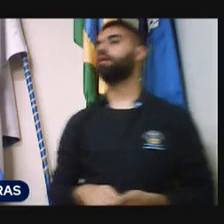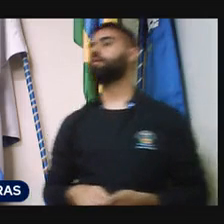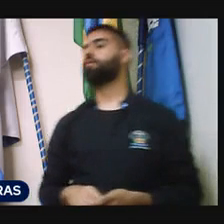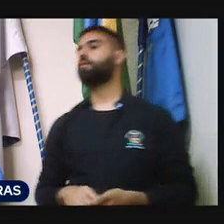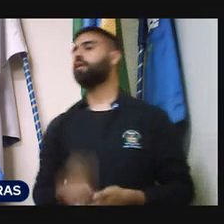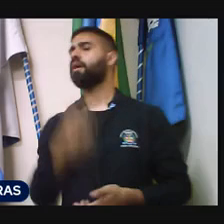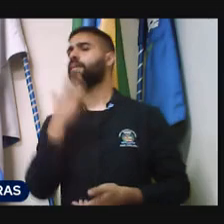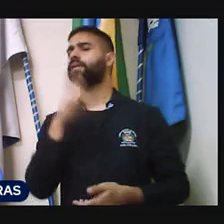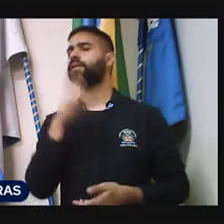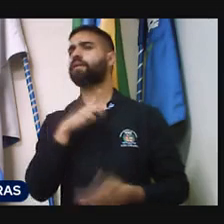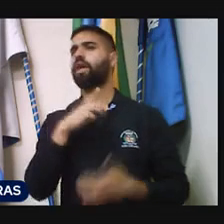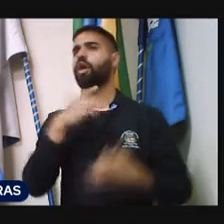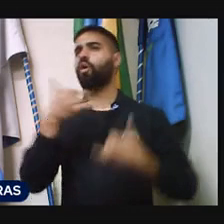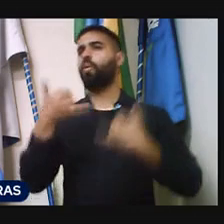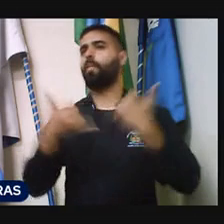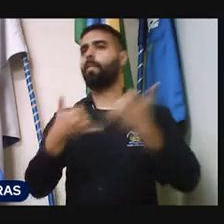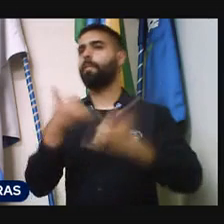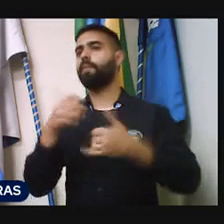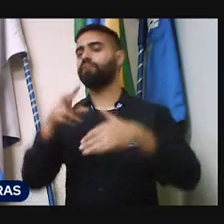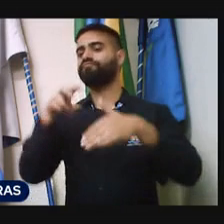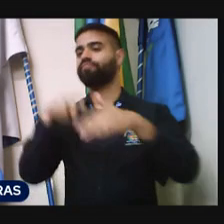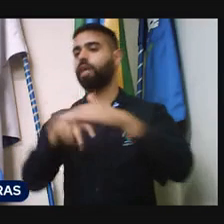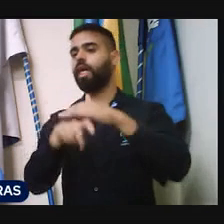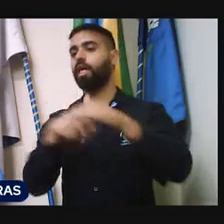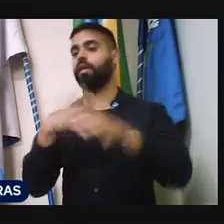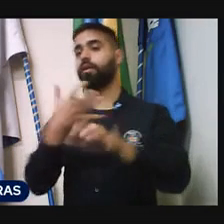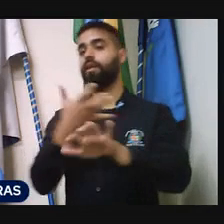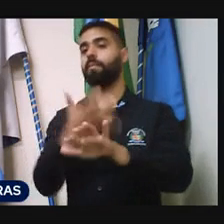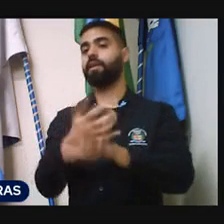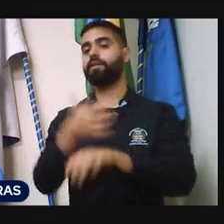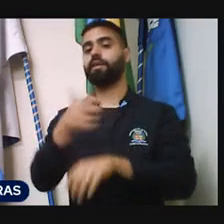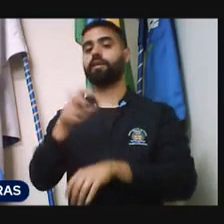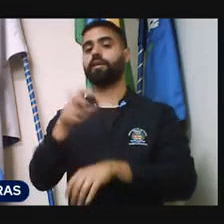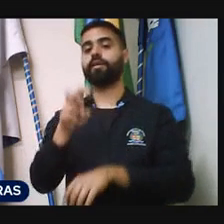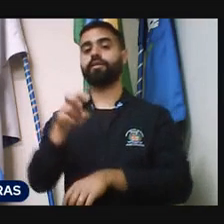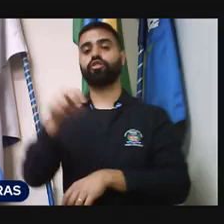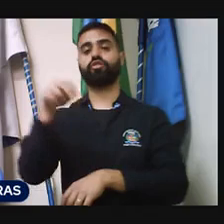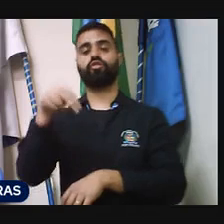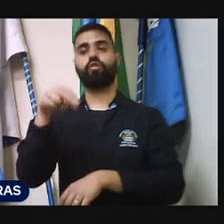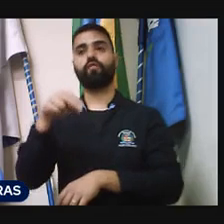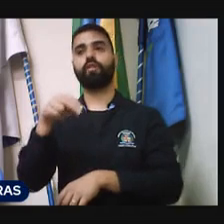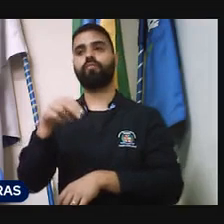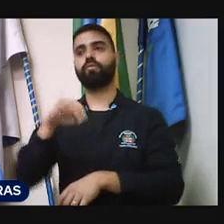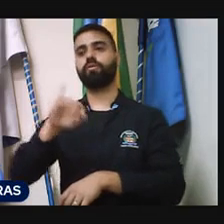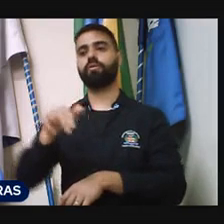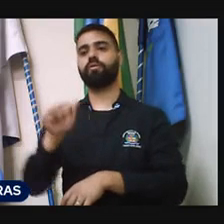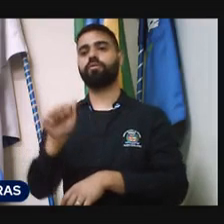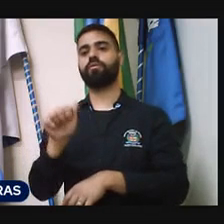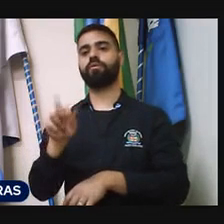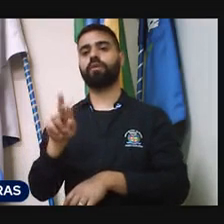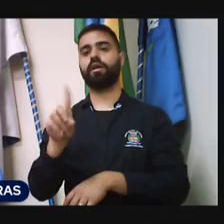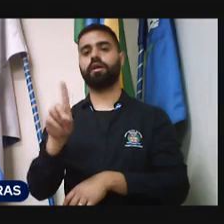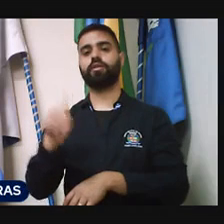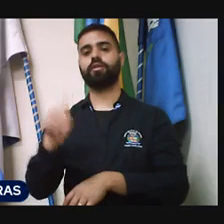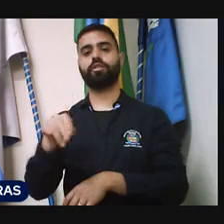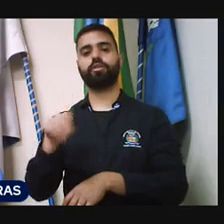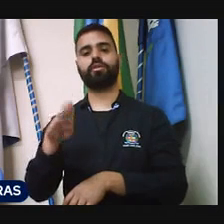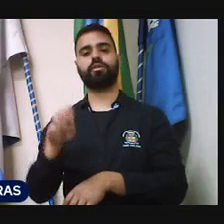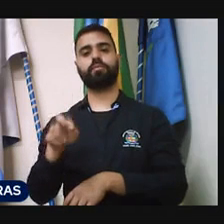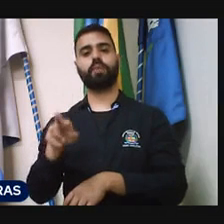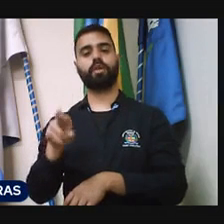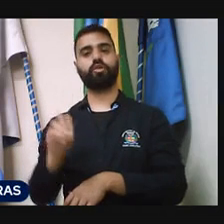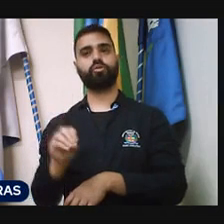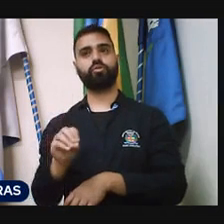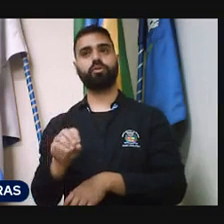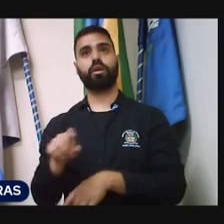de um parque infantil na Praça Quinze de Novembro Jardim de baixo assim como também